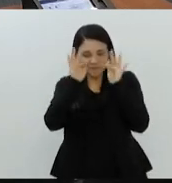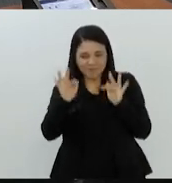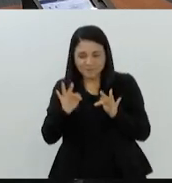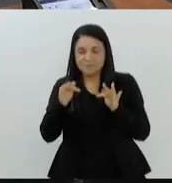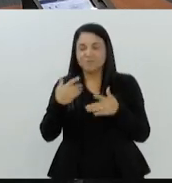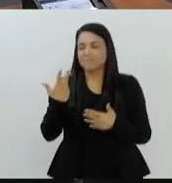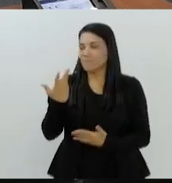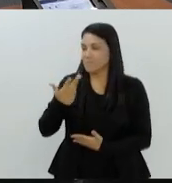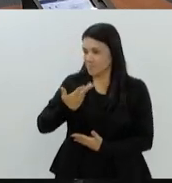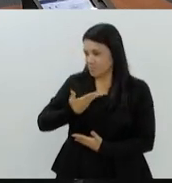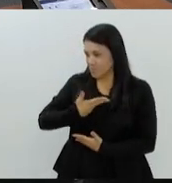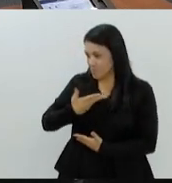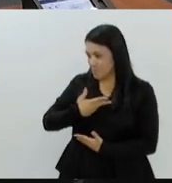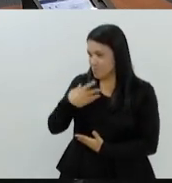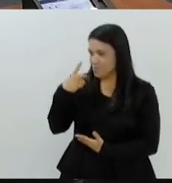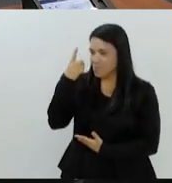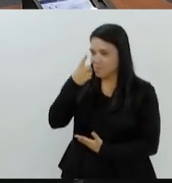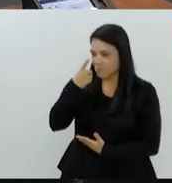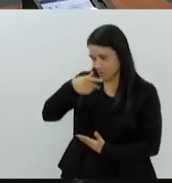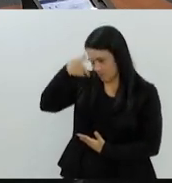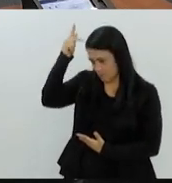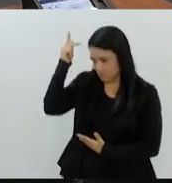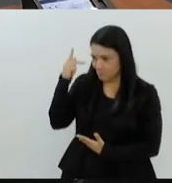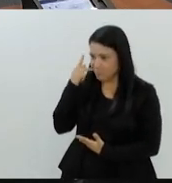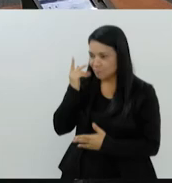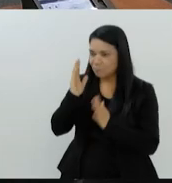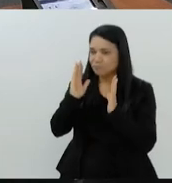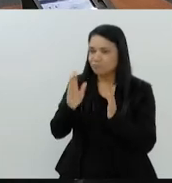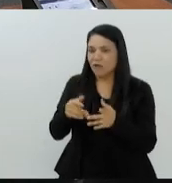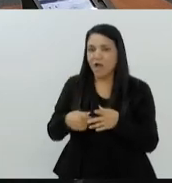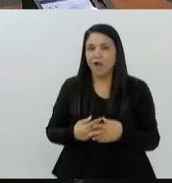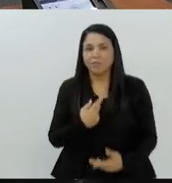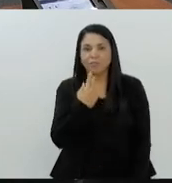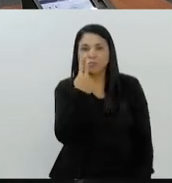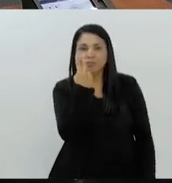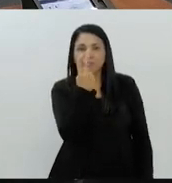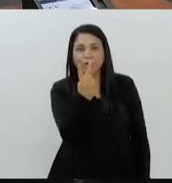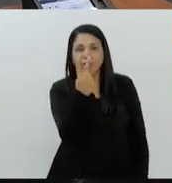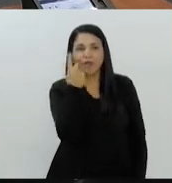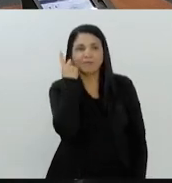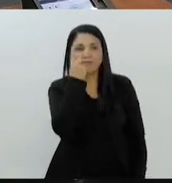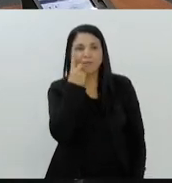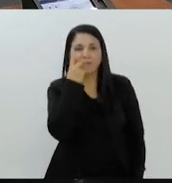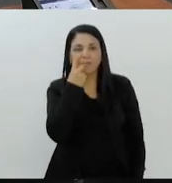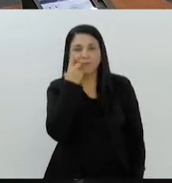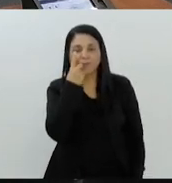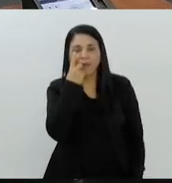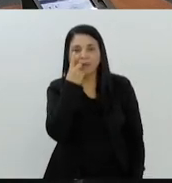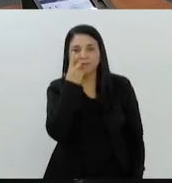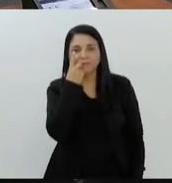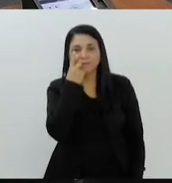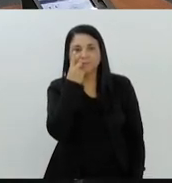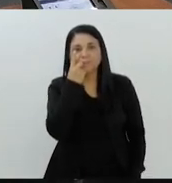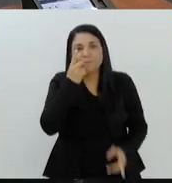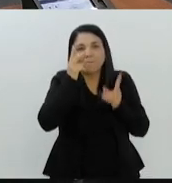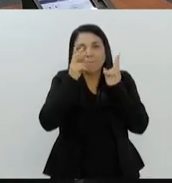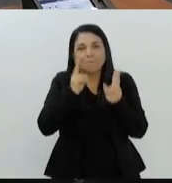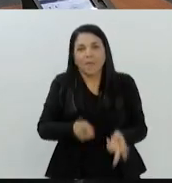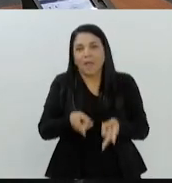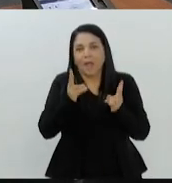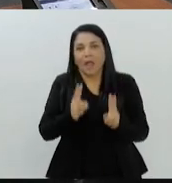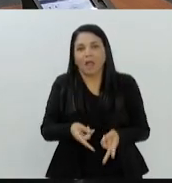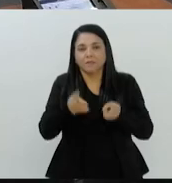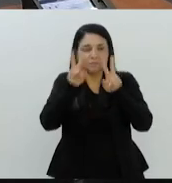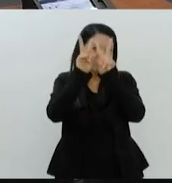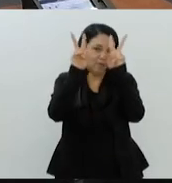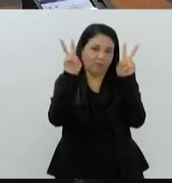Quando eu cheguei aqui, já tinham dois deputados que tinham apresentado. no mesmo, na mesma linha